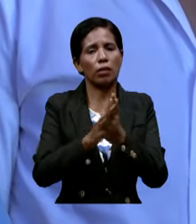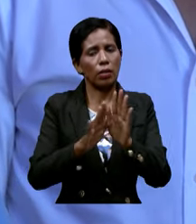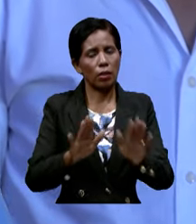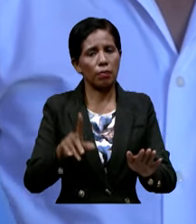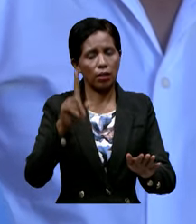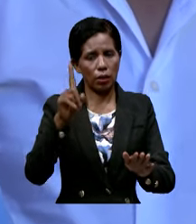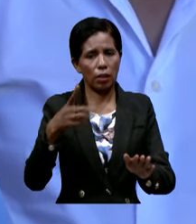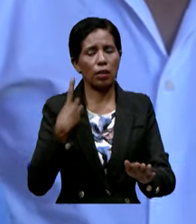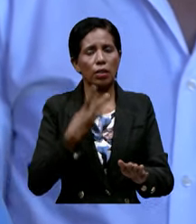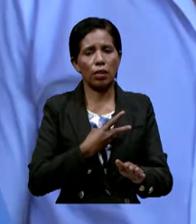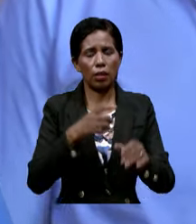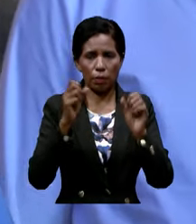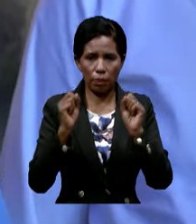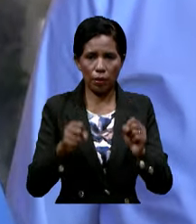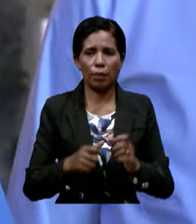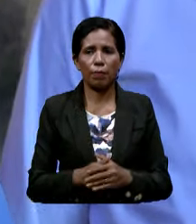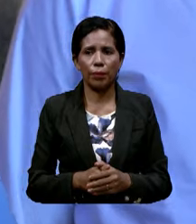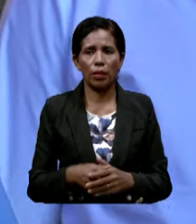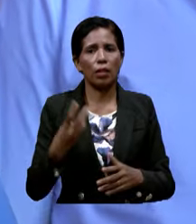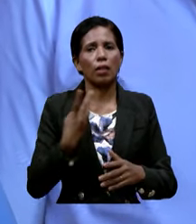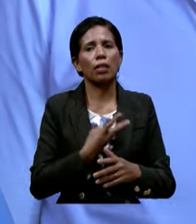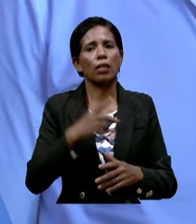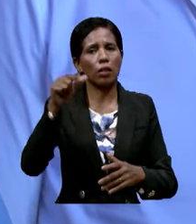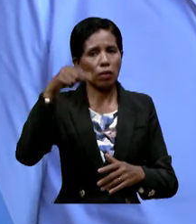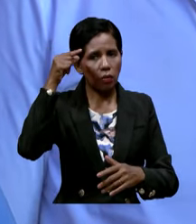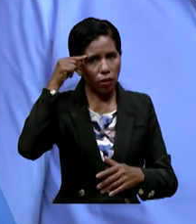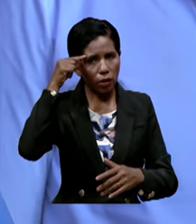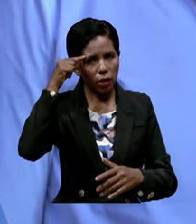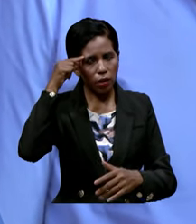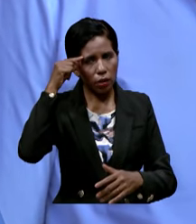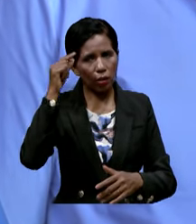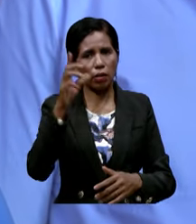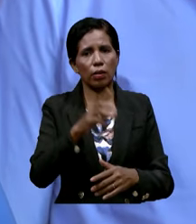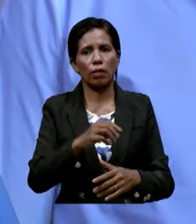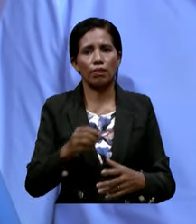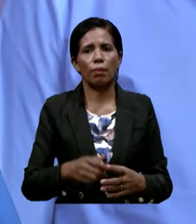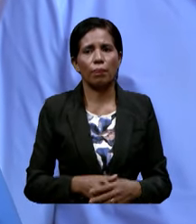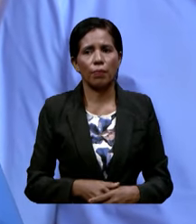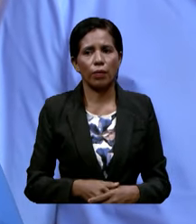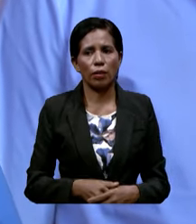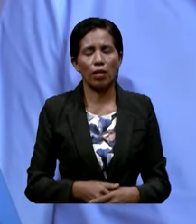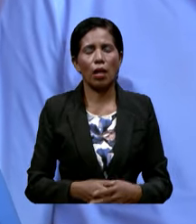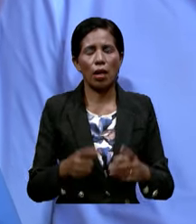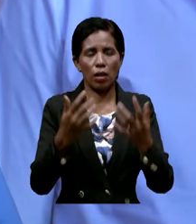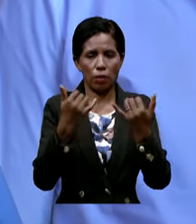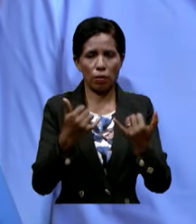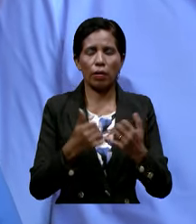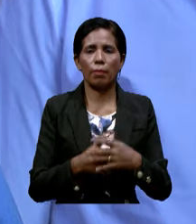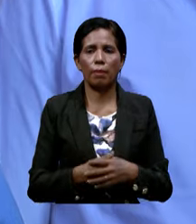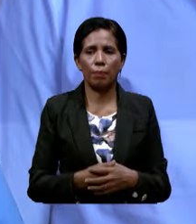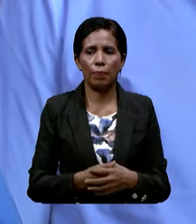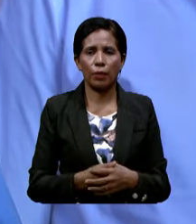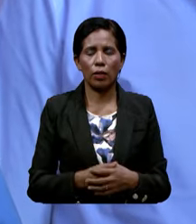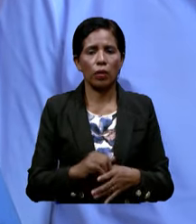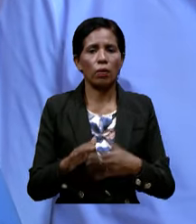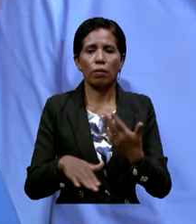Para a Tunonê, e no governo, e no governo, e no governo, a